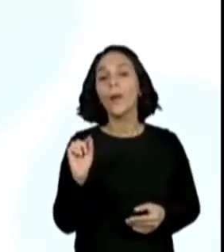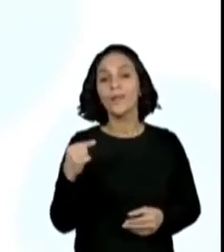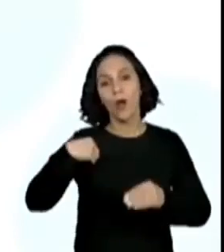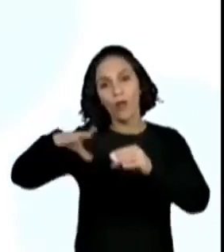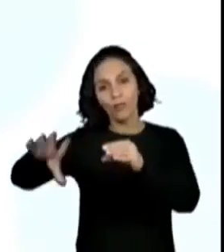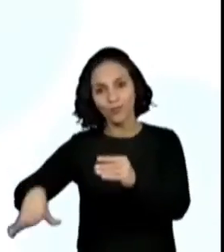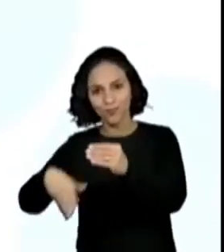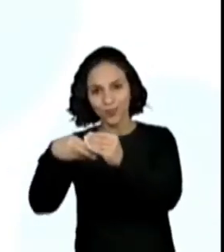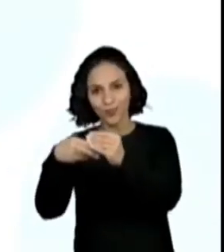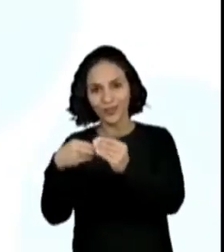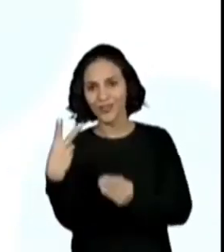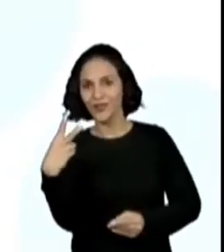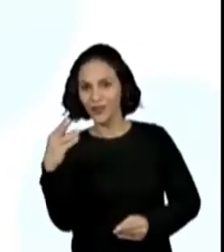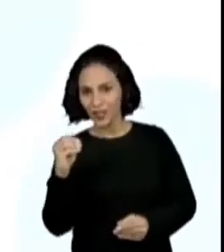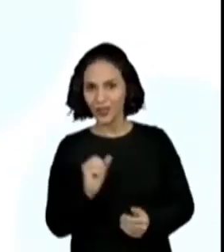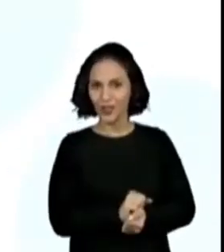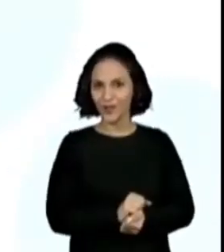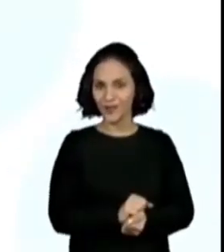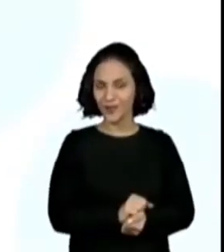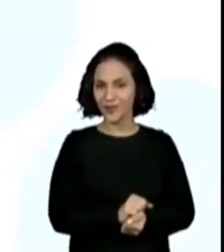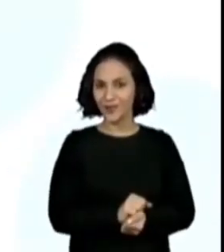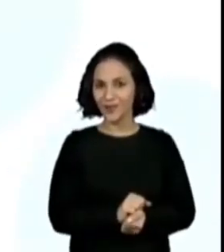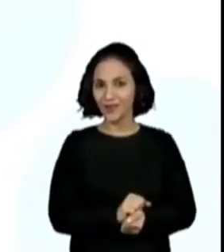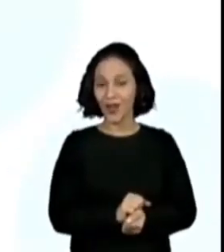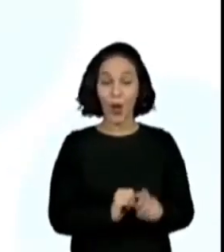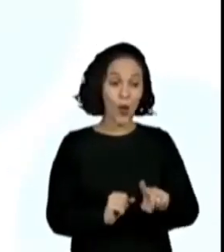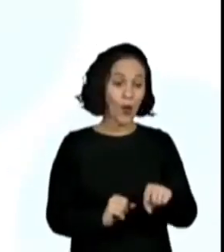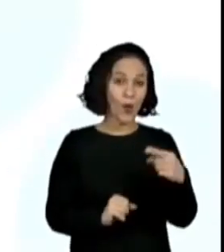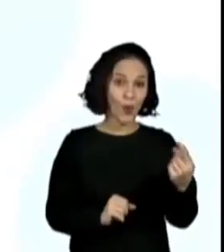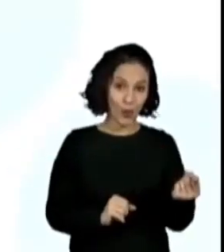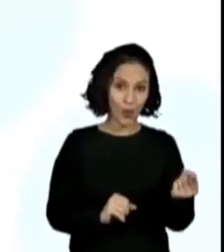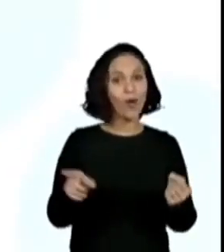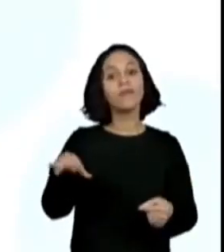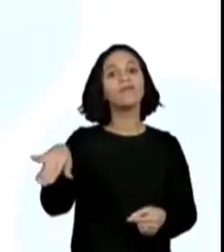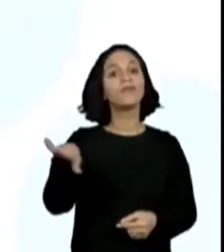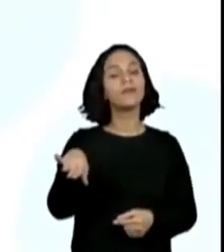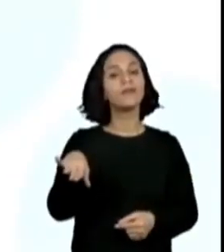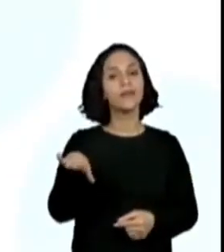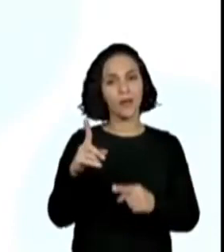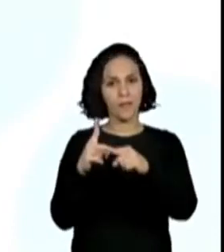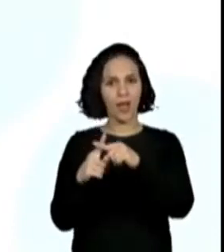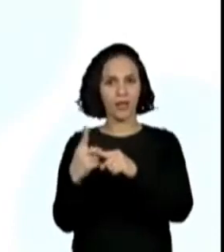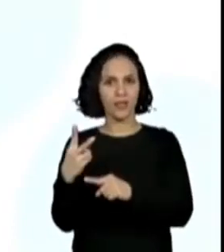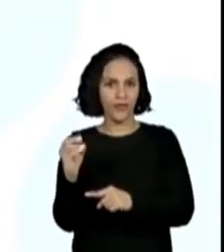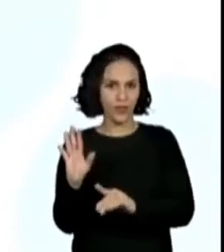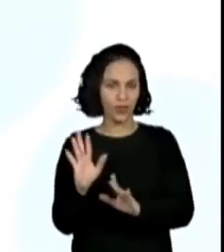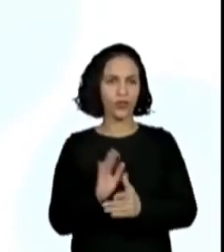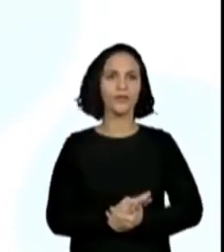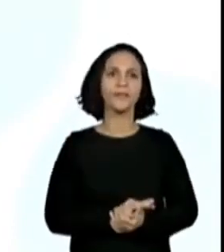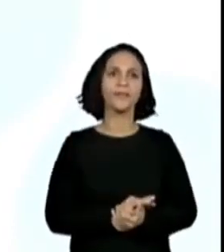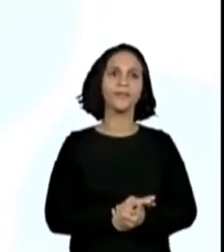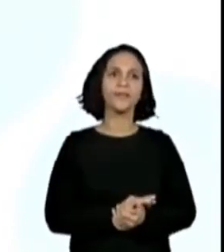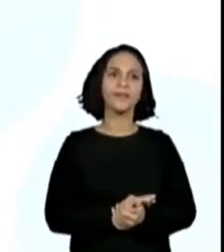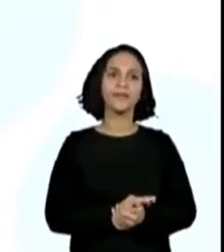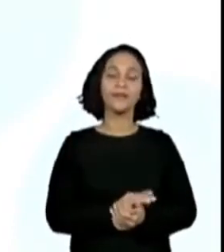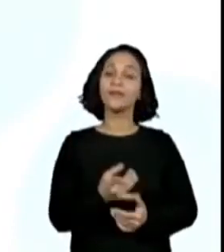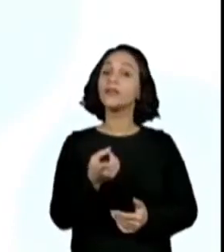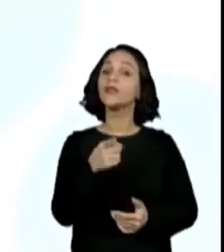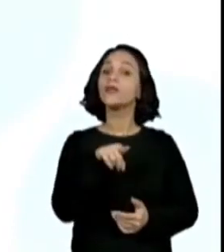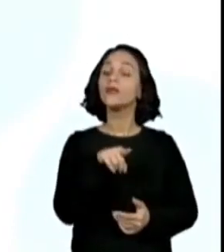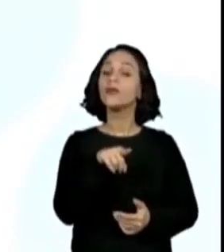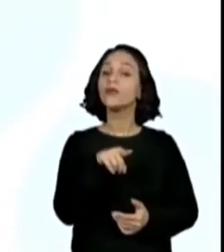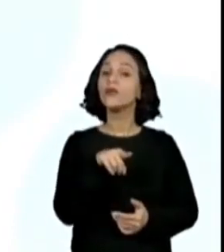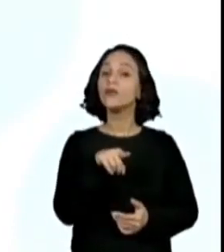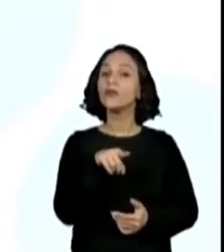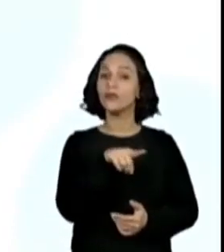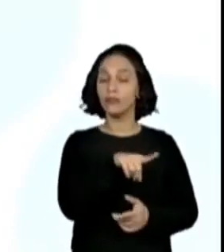acrescentei 20 nessa E aí eu obtive né mais 20 cheguei na resposta